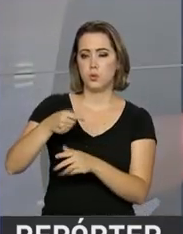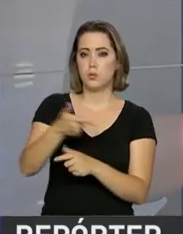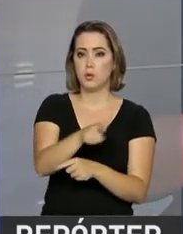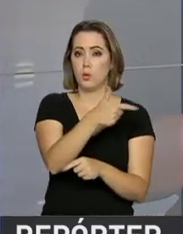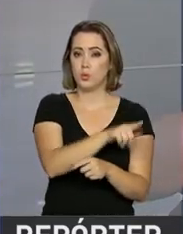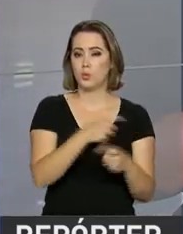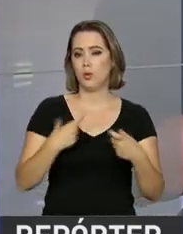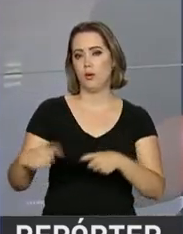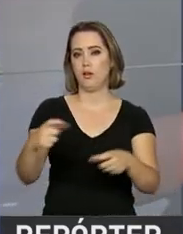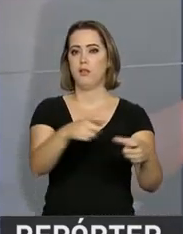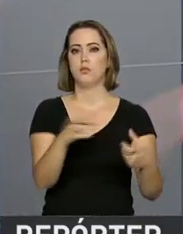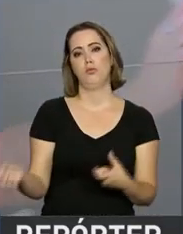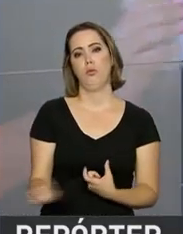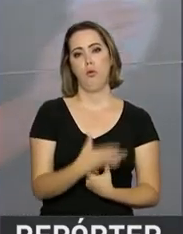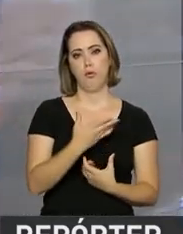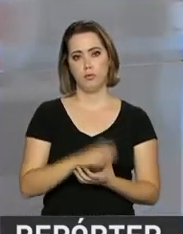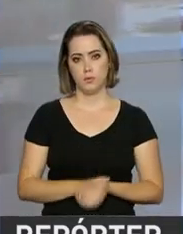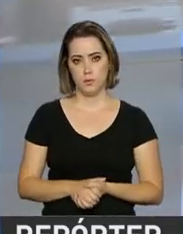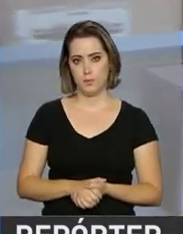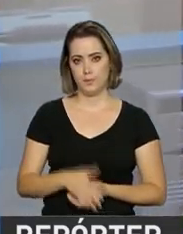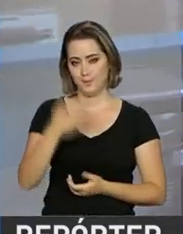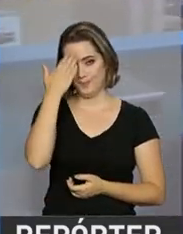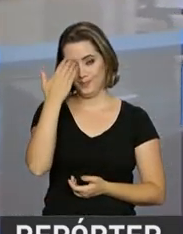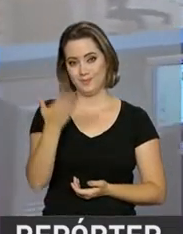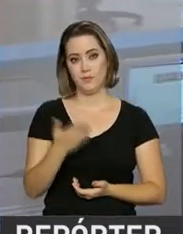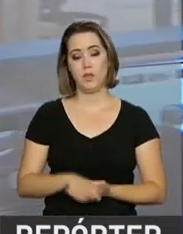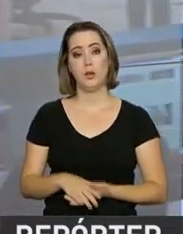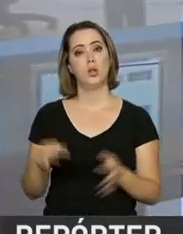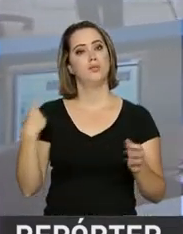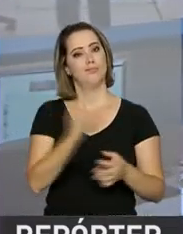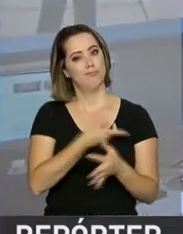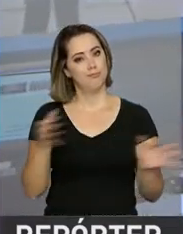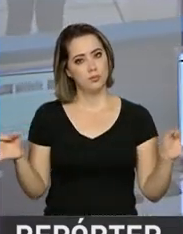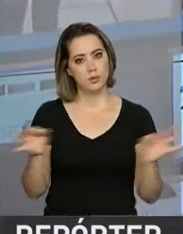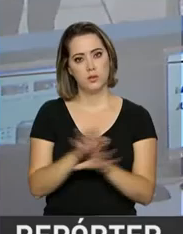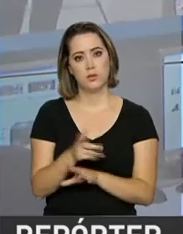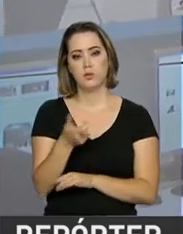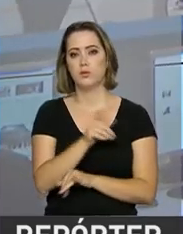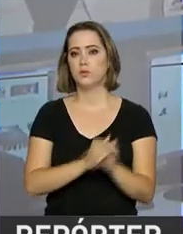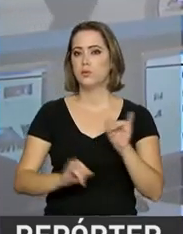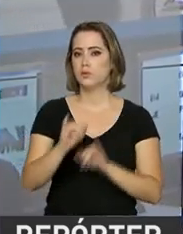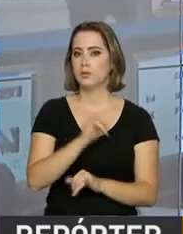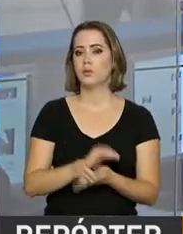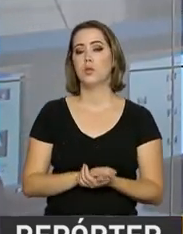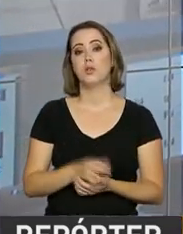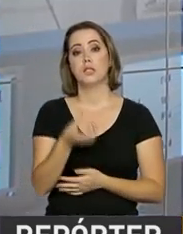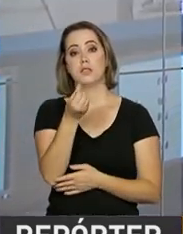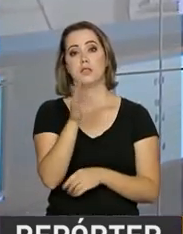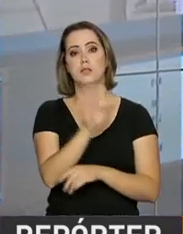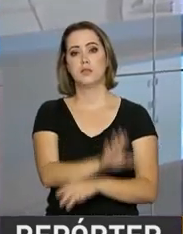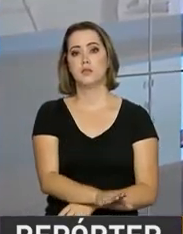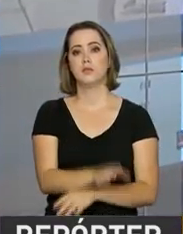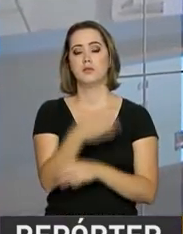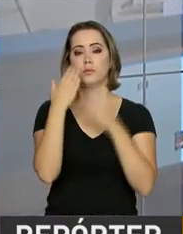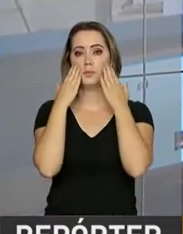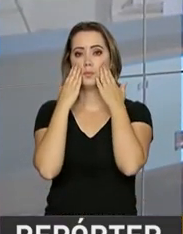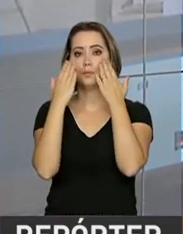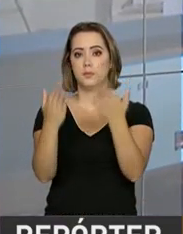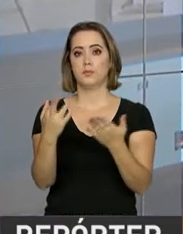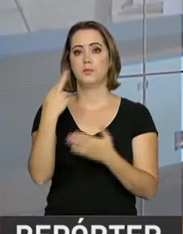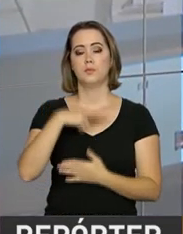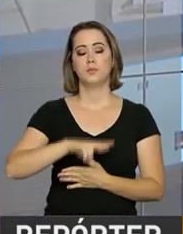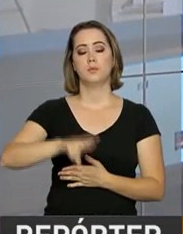cédula obrigado pelas informações nós vamos ficando por aqui mas podemos voltar a qualquer momento com mais informações ou às seis da tarde